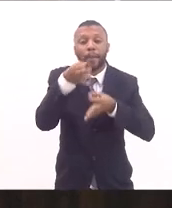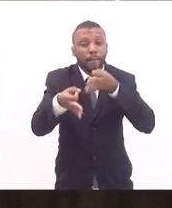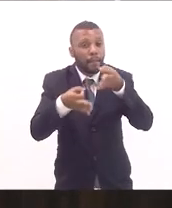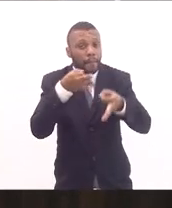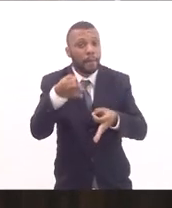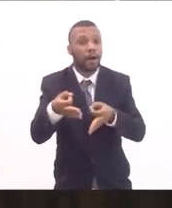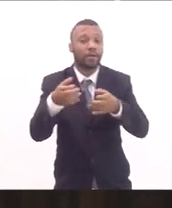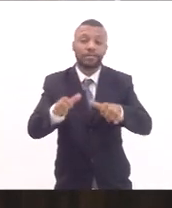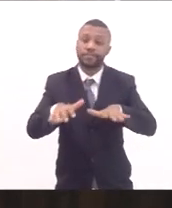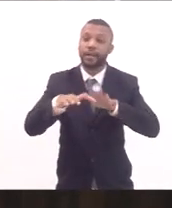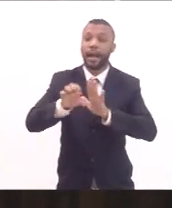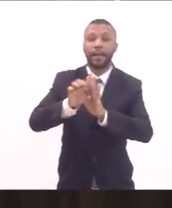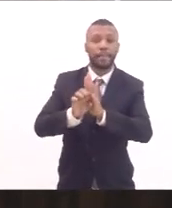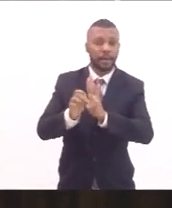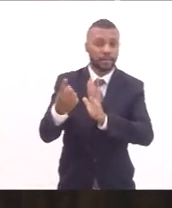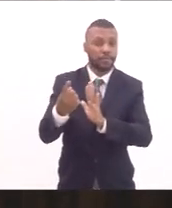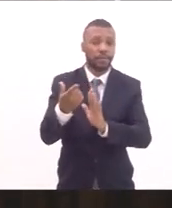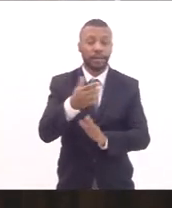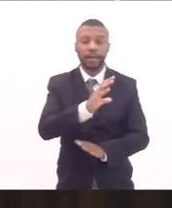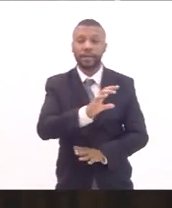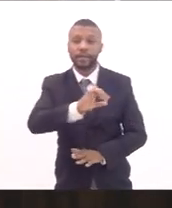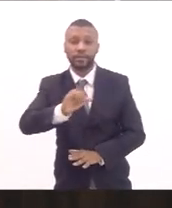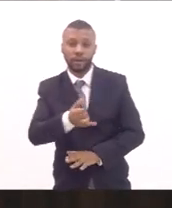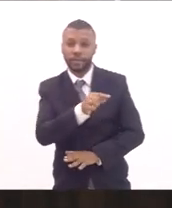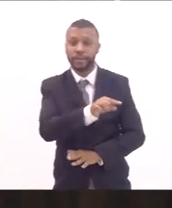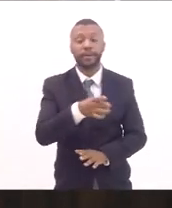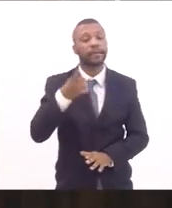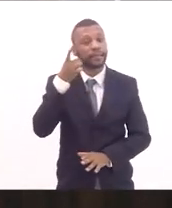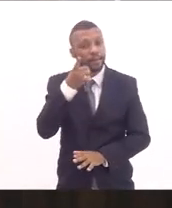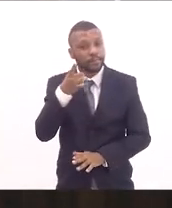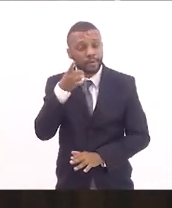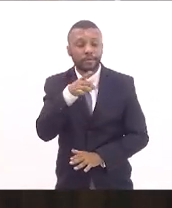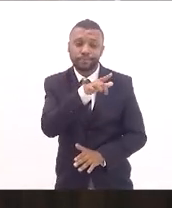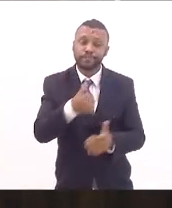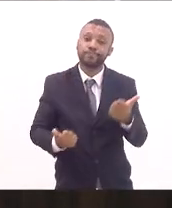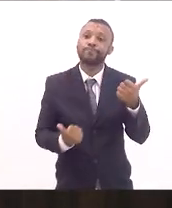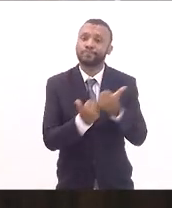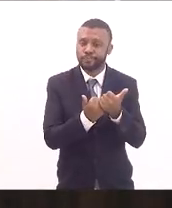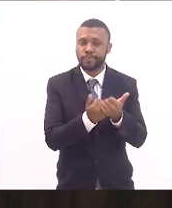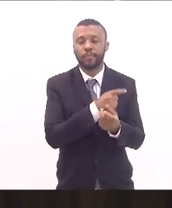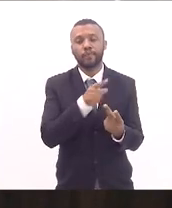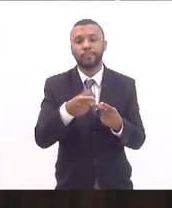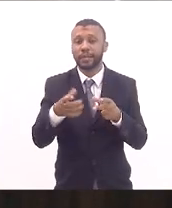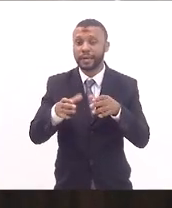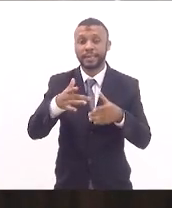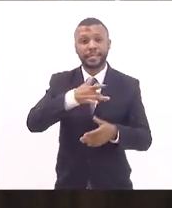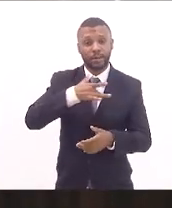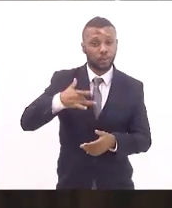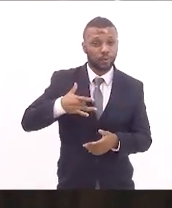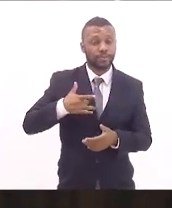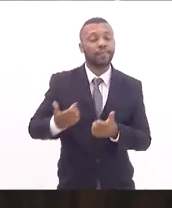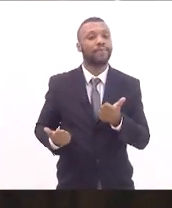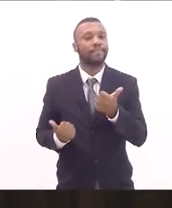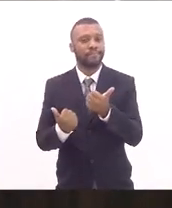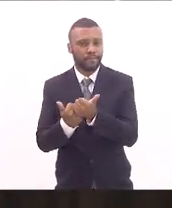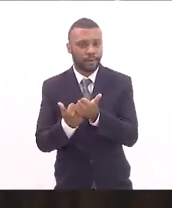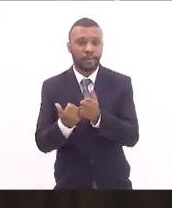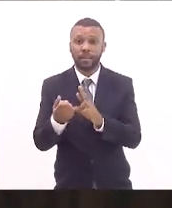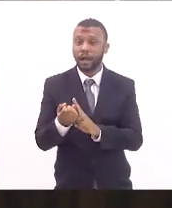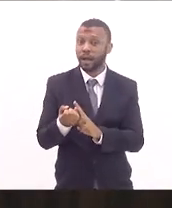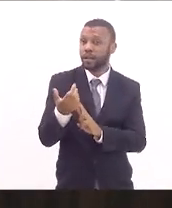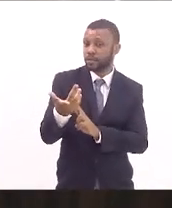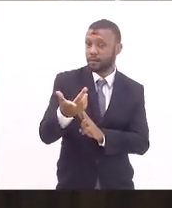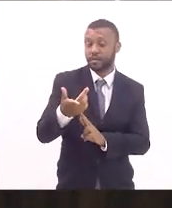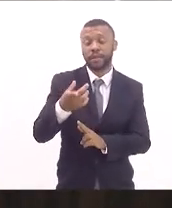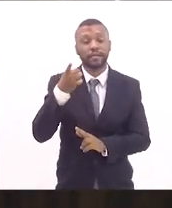plenário a comissão de concessão Justiça favorável comissão de saúde favorável relatório de